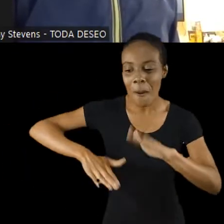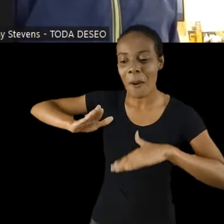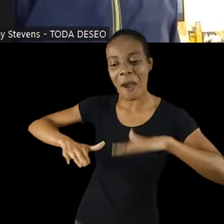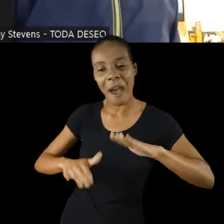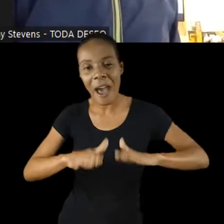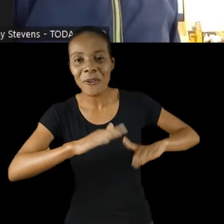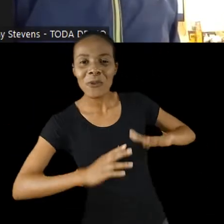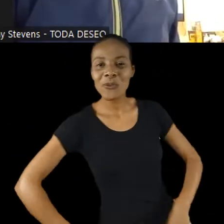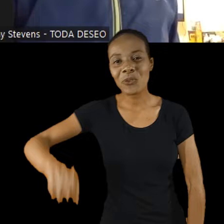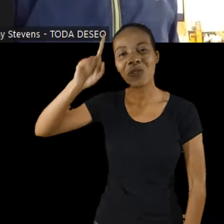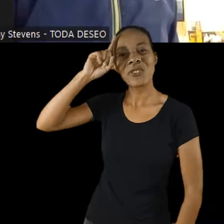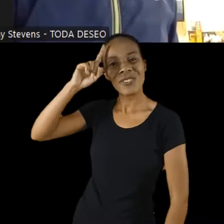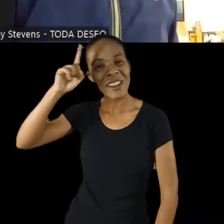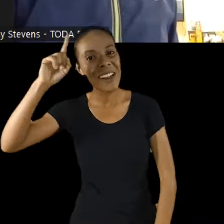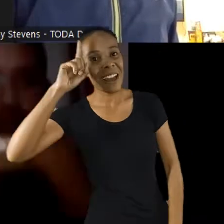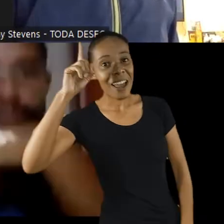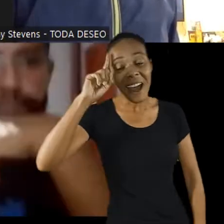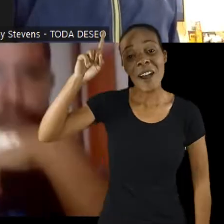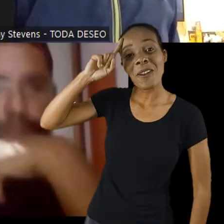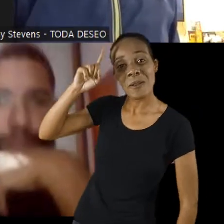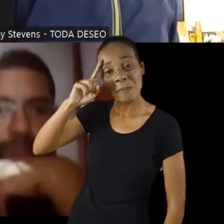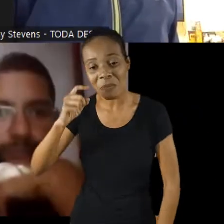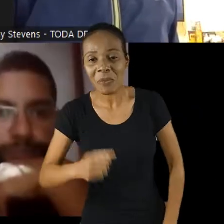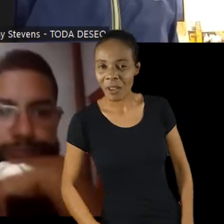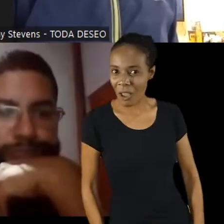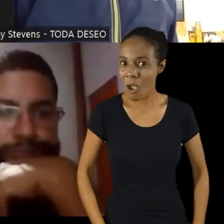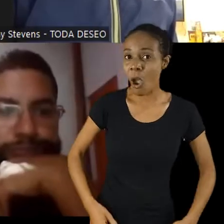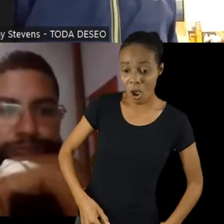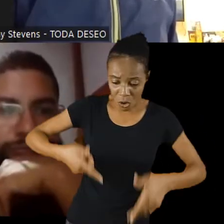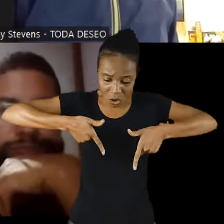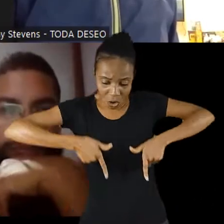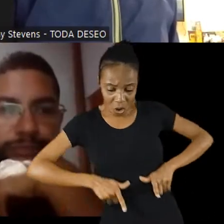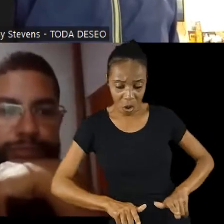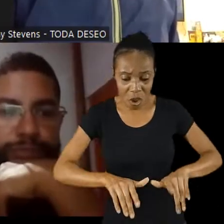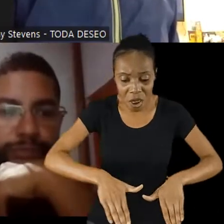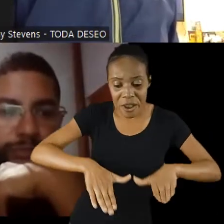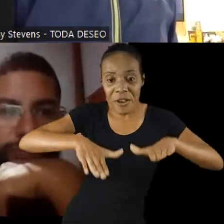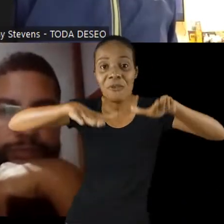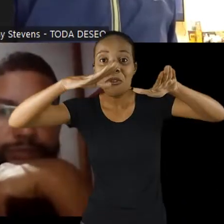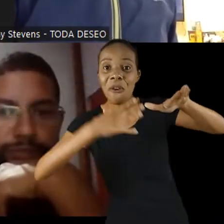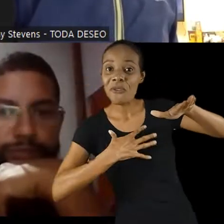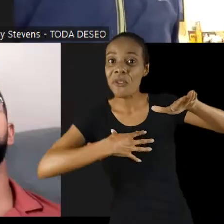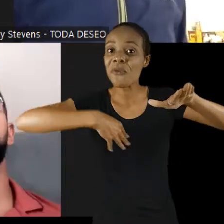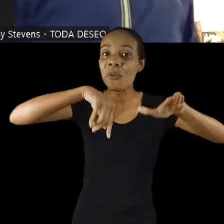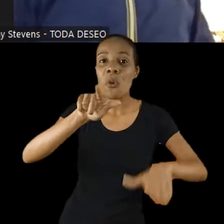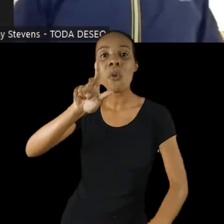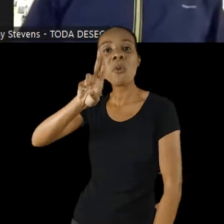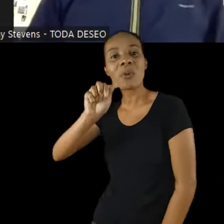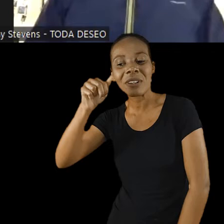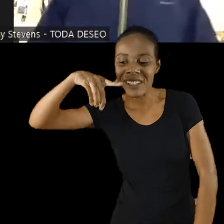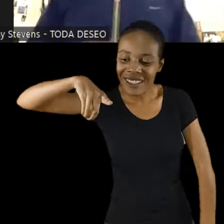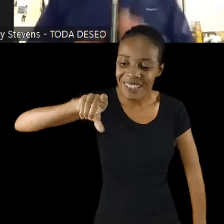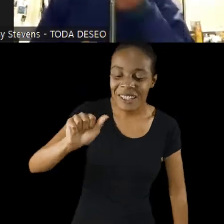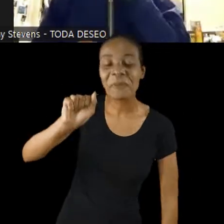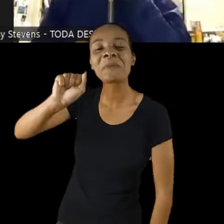terreiro. Toca tambor todo dia. Ele que é filho de Luanda. Ele que é filho de